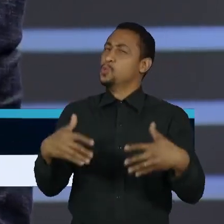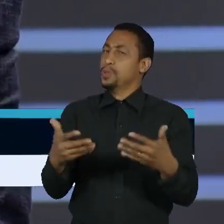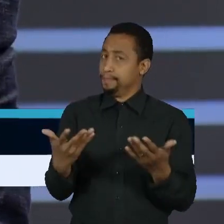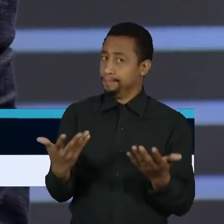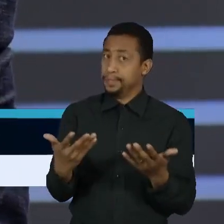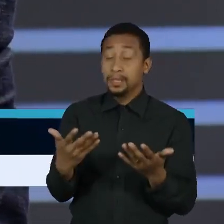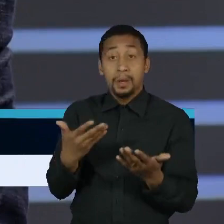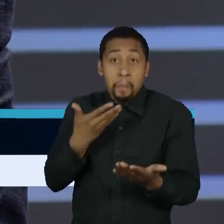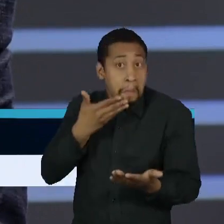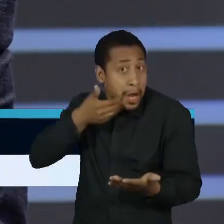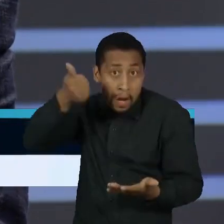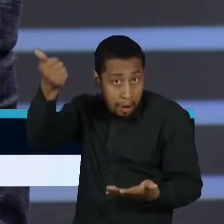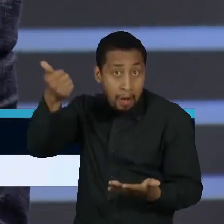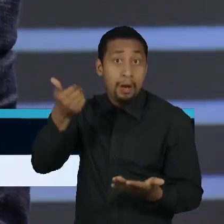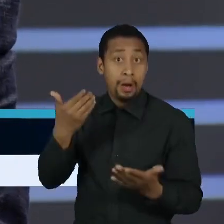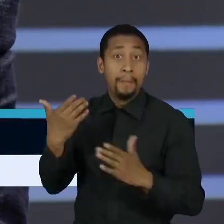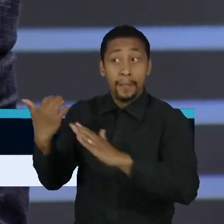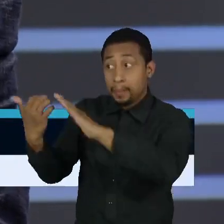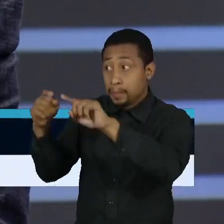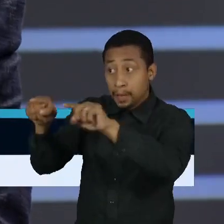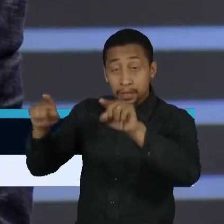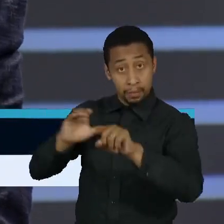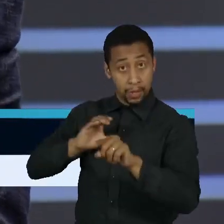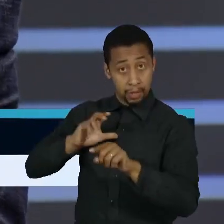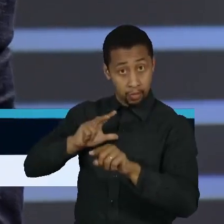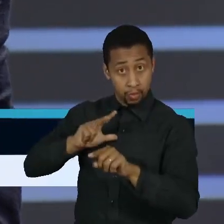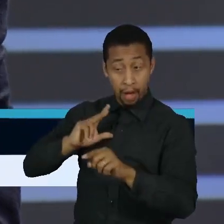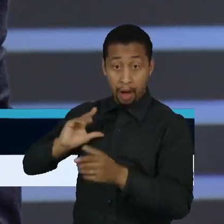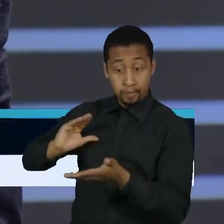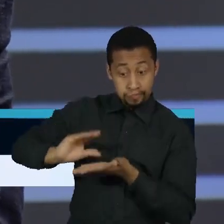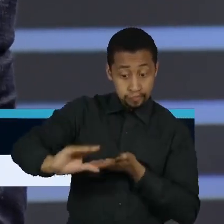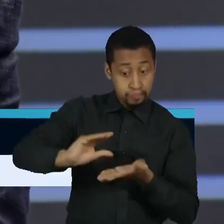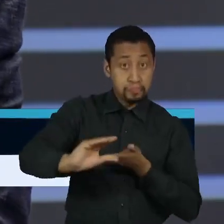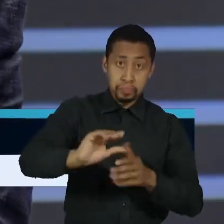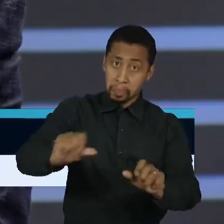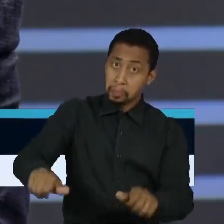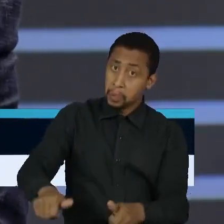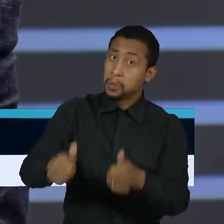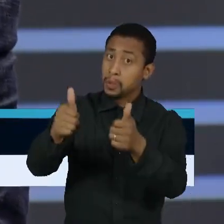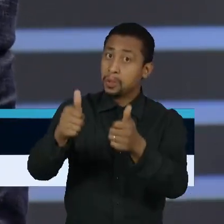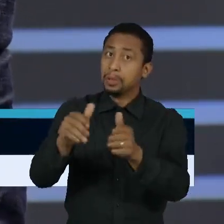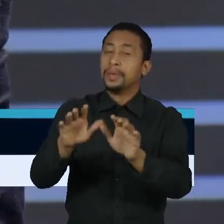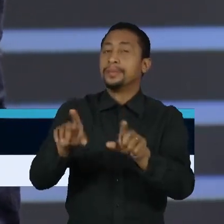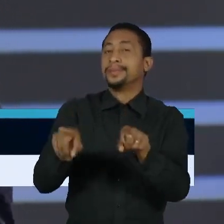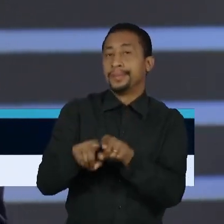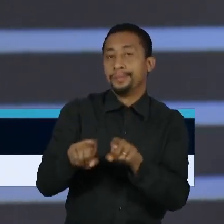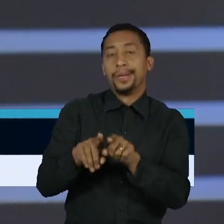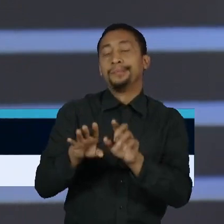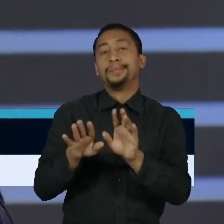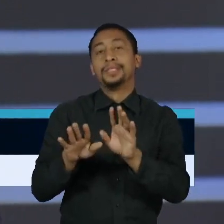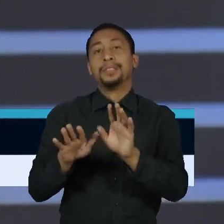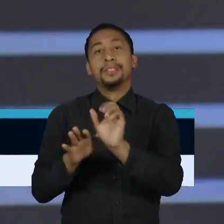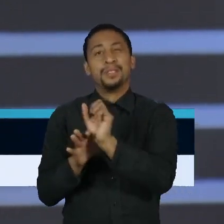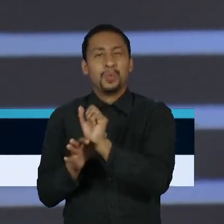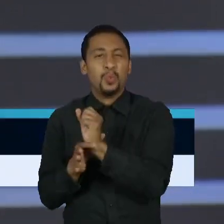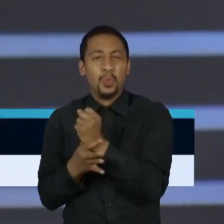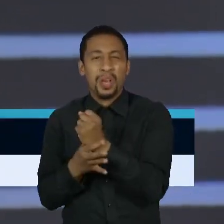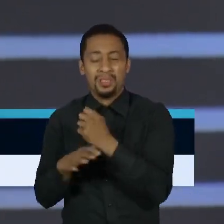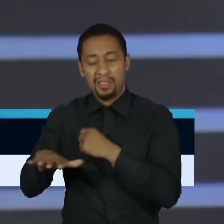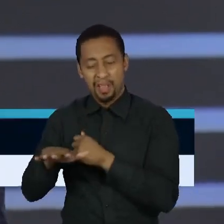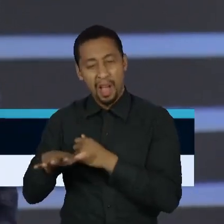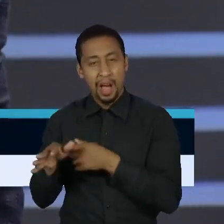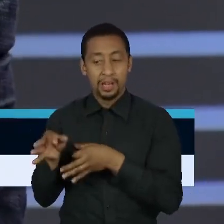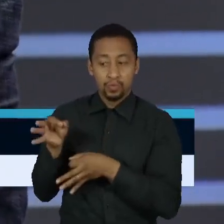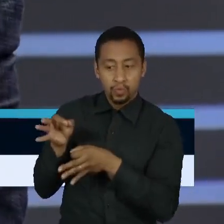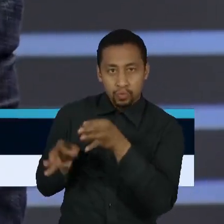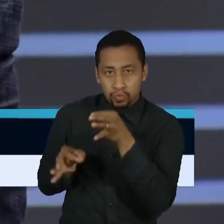Muito melhor palatável para o investidor, mais palatável para o investidor. Além do que, não posso deixar de dizer que também a questão de segurança jurídica, pouco a pouco, foi